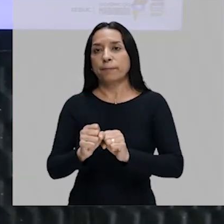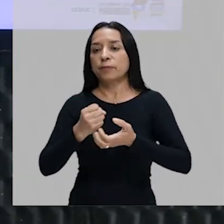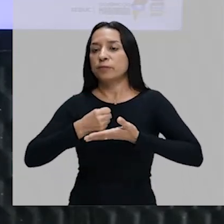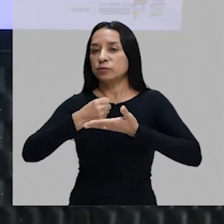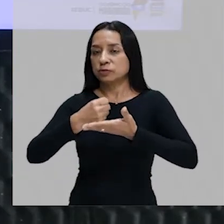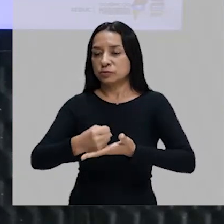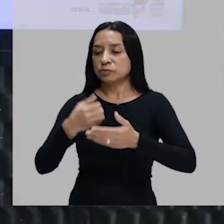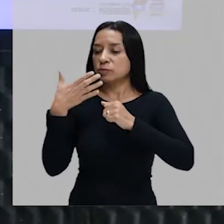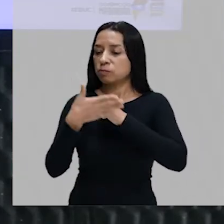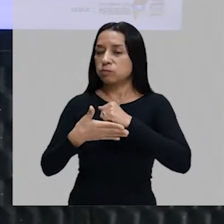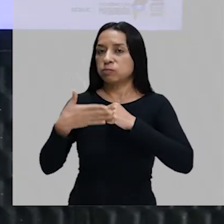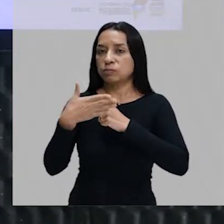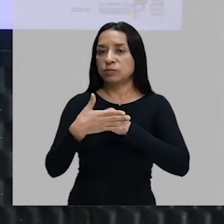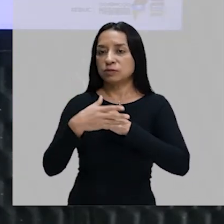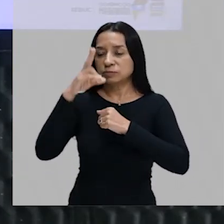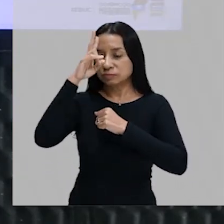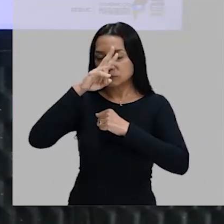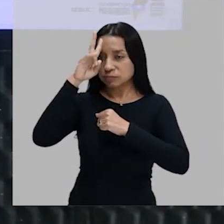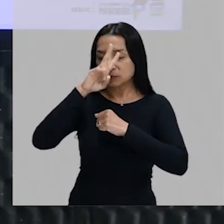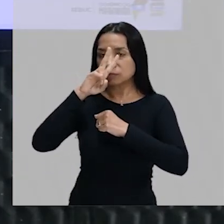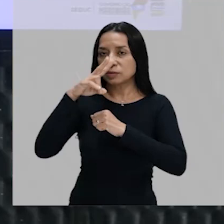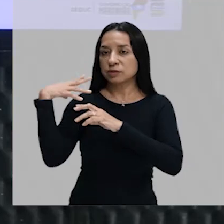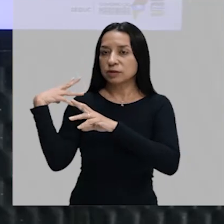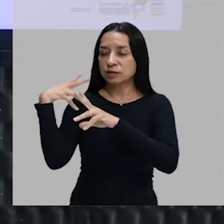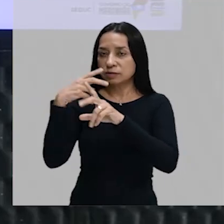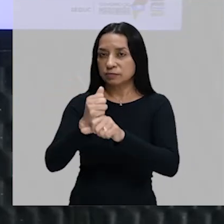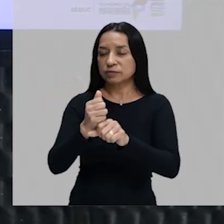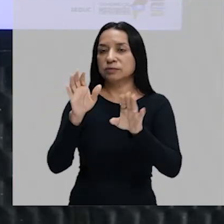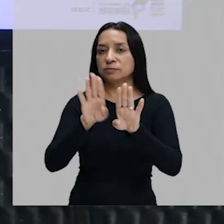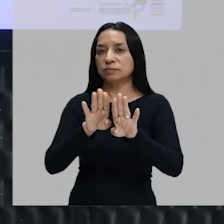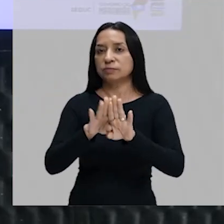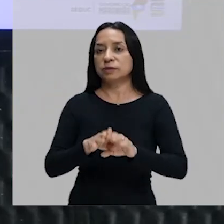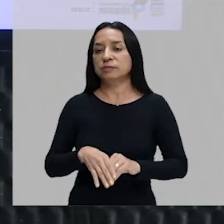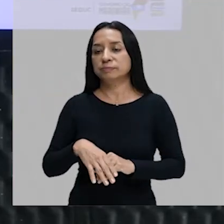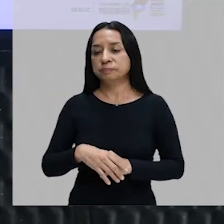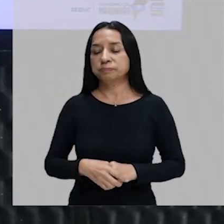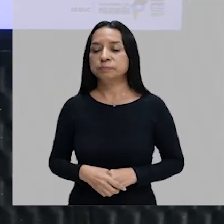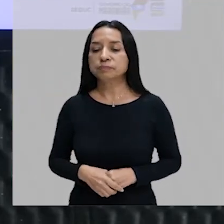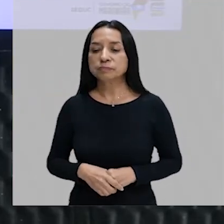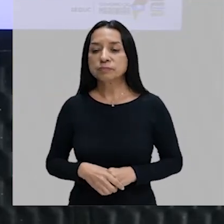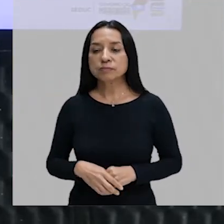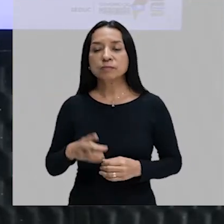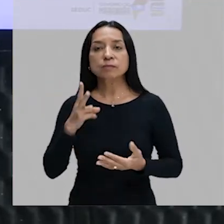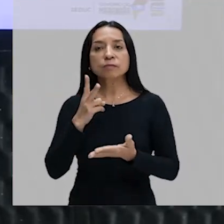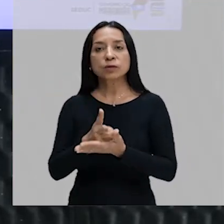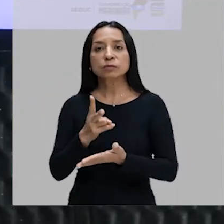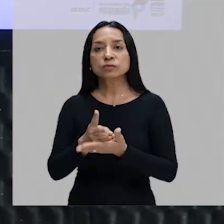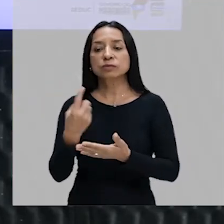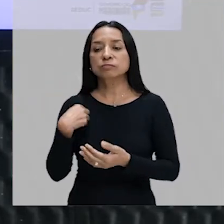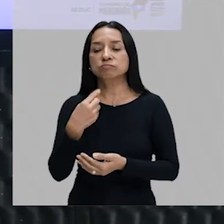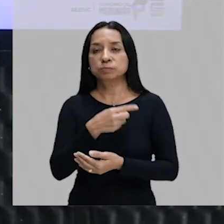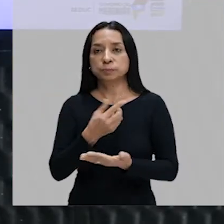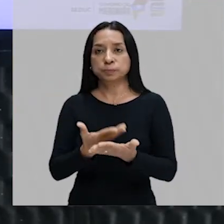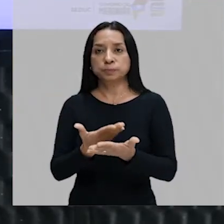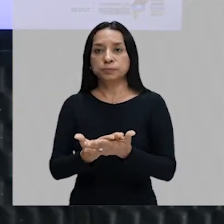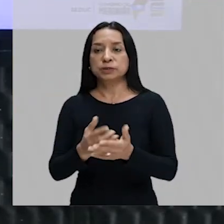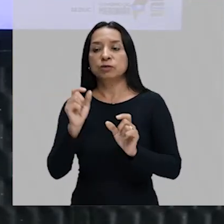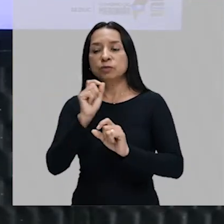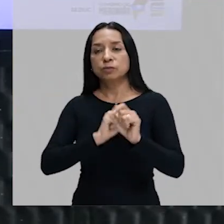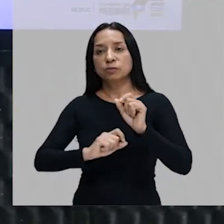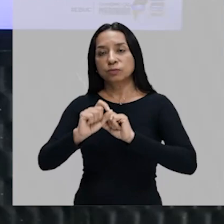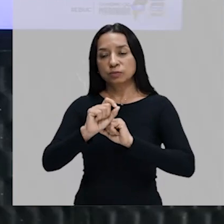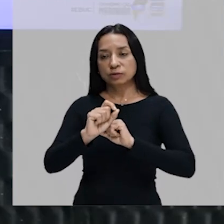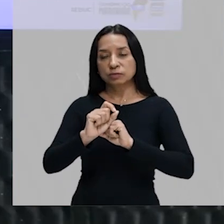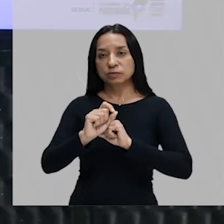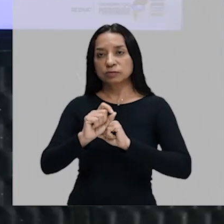melhor, relembrar e aprender mais ainda, tá certo, galera? Então, vamos dar continuidade à nossa aula de hoje. E qual é o